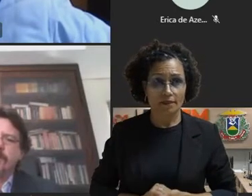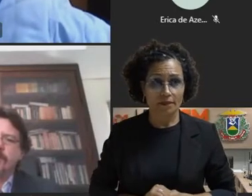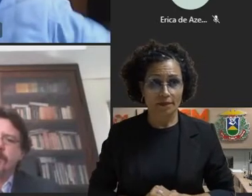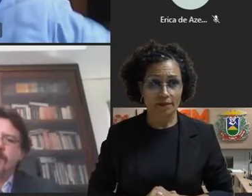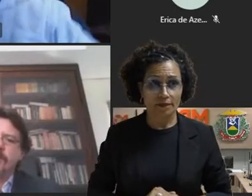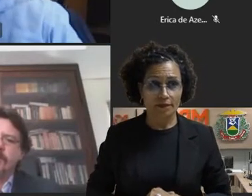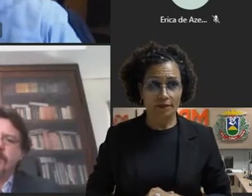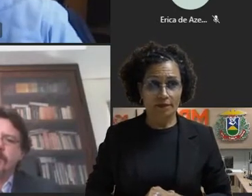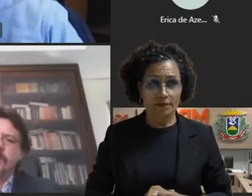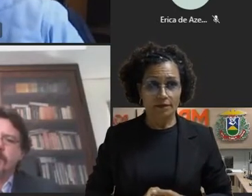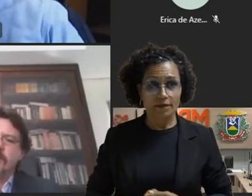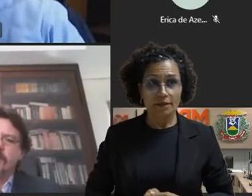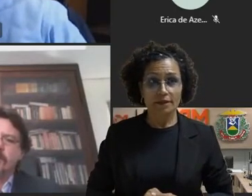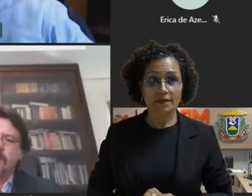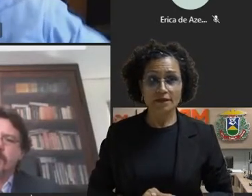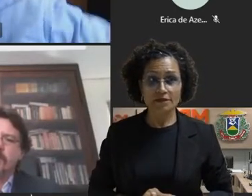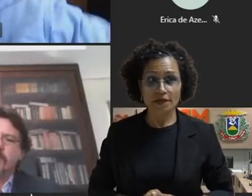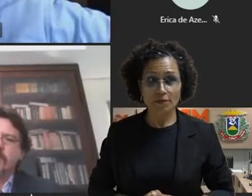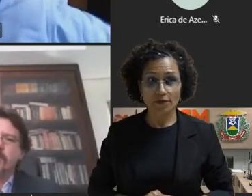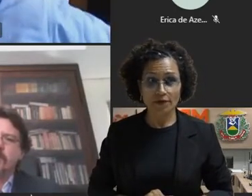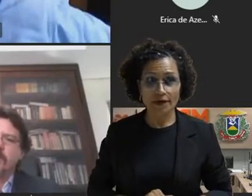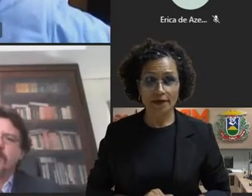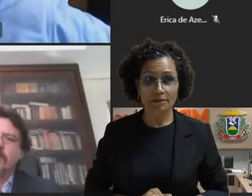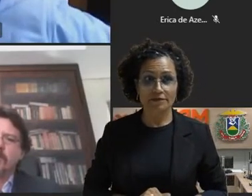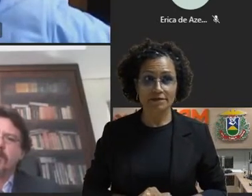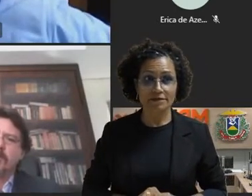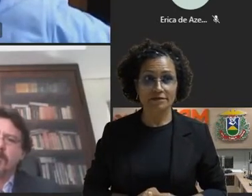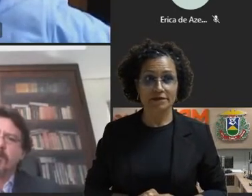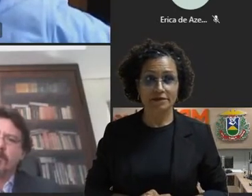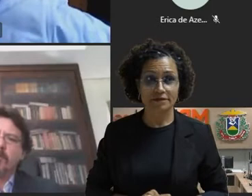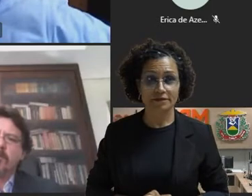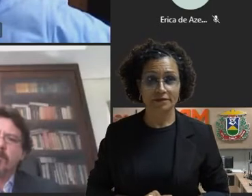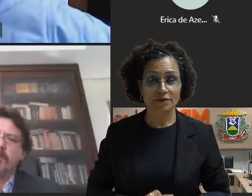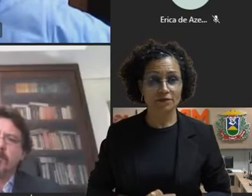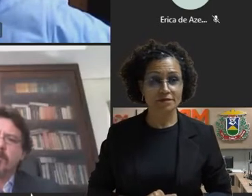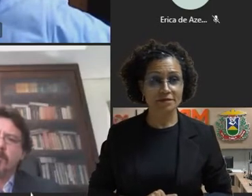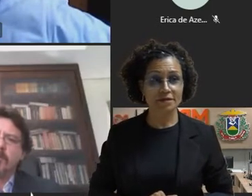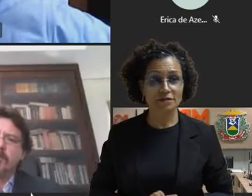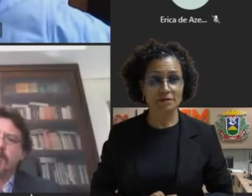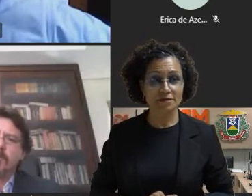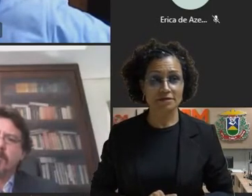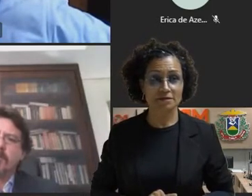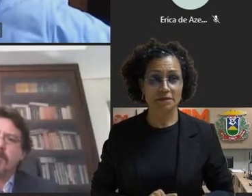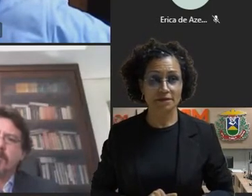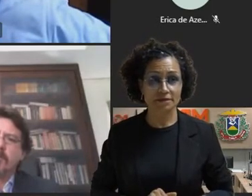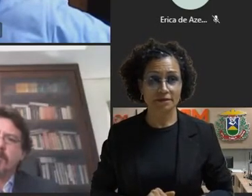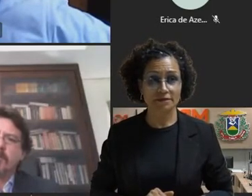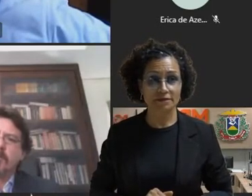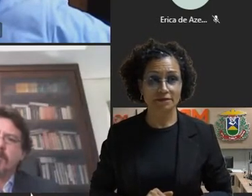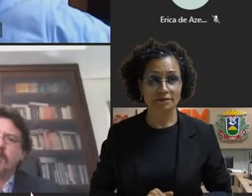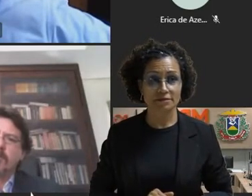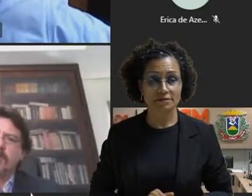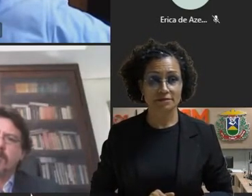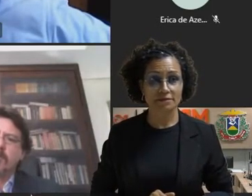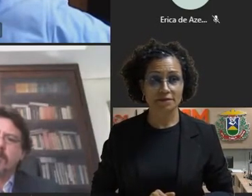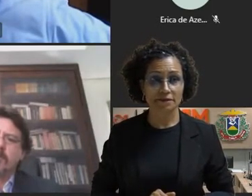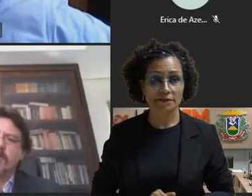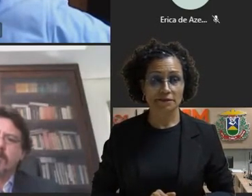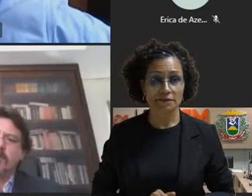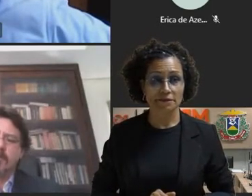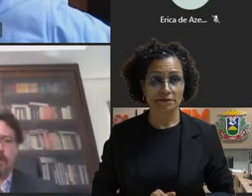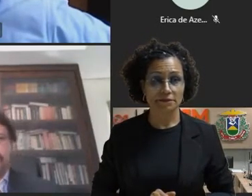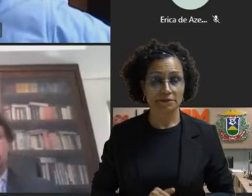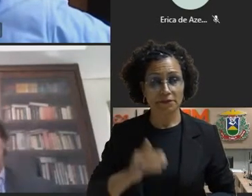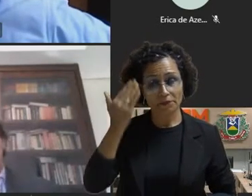se tivesse pedido vista do outro? Do outro que você está manifestando. Eu queria declarar meu impedimento. Então, entendeu?